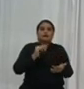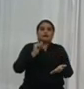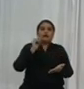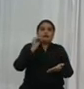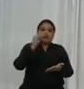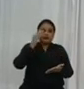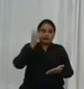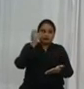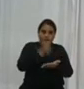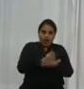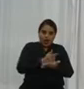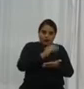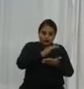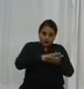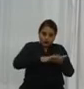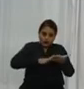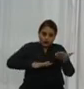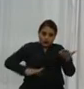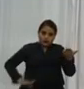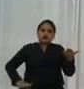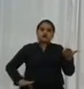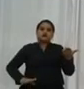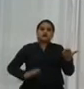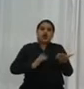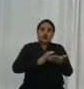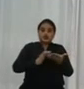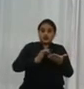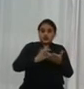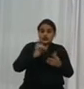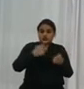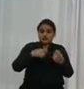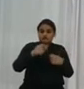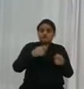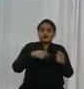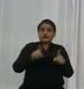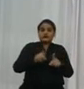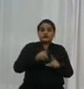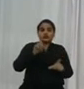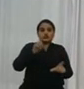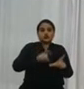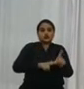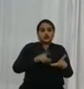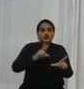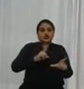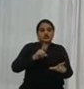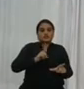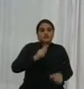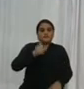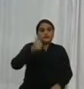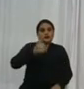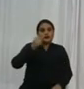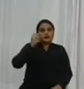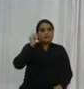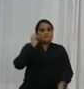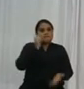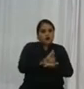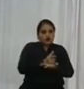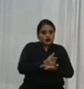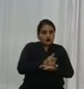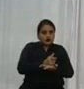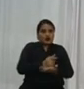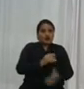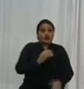pagar, a Secretaria de Finanças, no setor de dívida ativa, disse que eu teria que primeiramente pagar